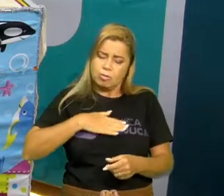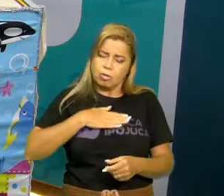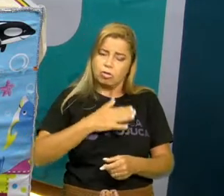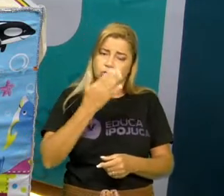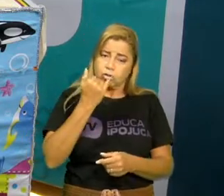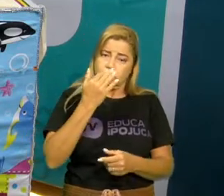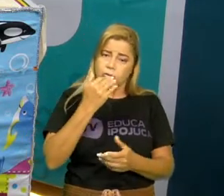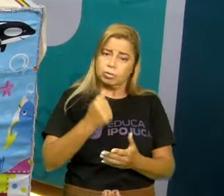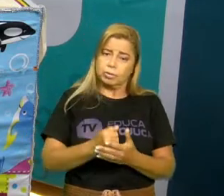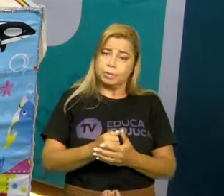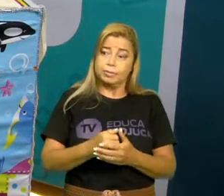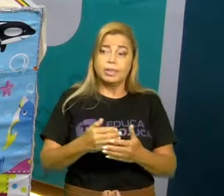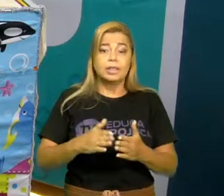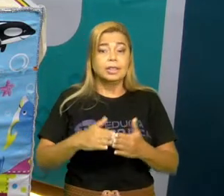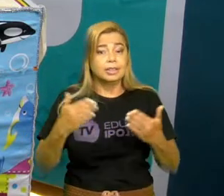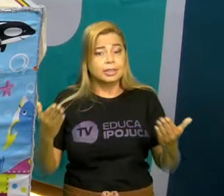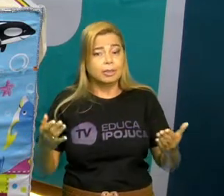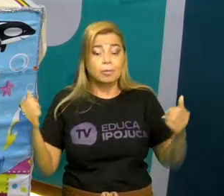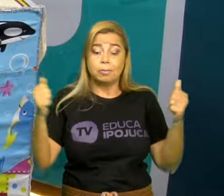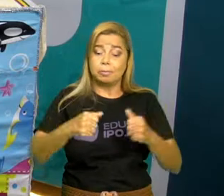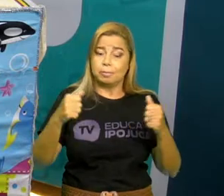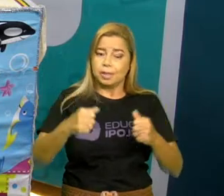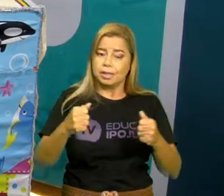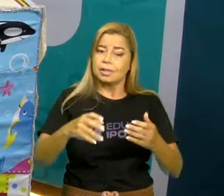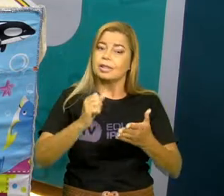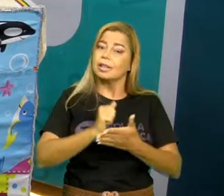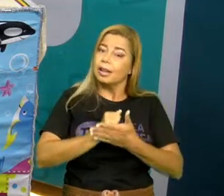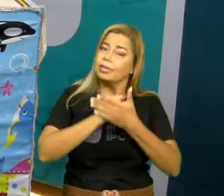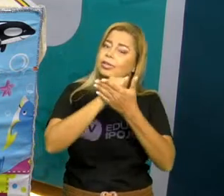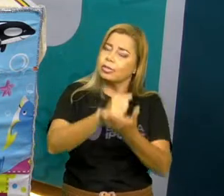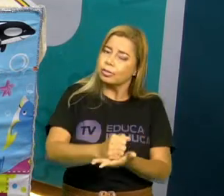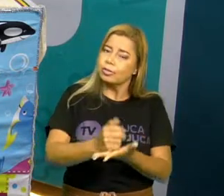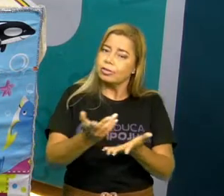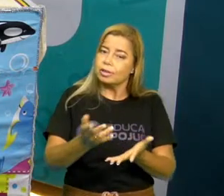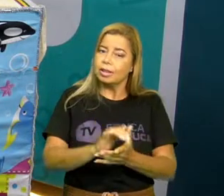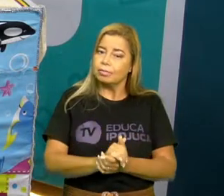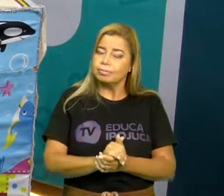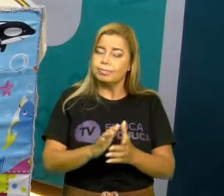serviço. Exatamente. Não é isso? Exatamente. Aí, como eles se